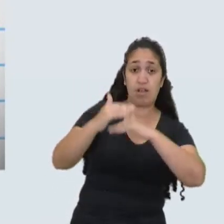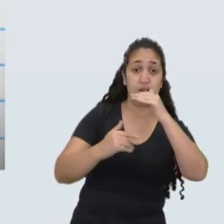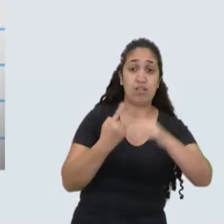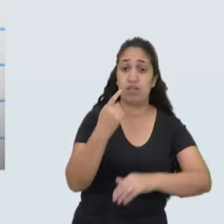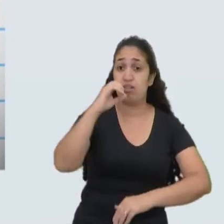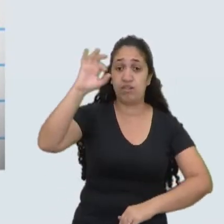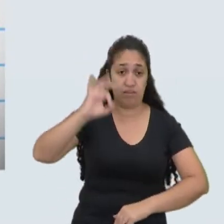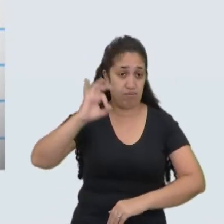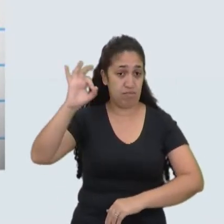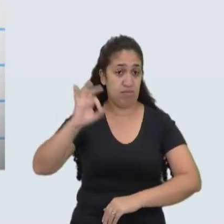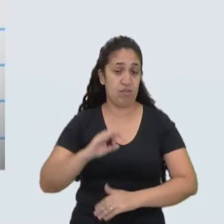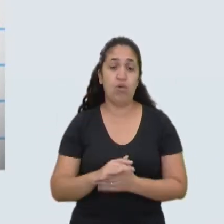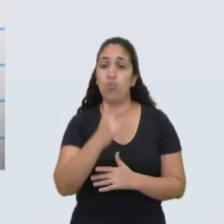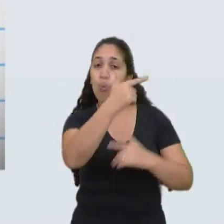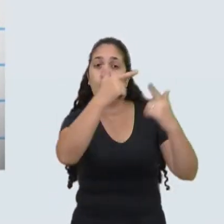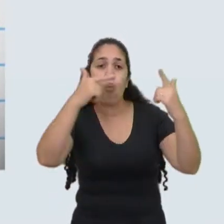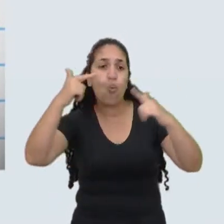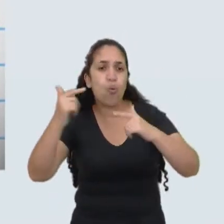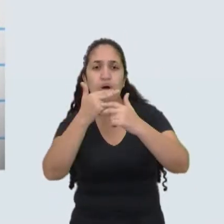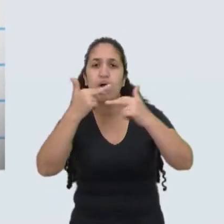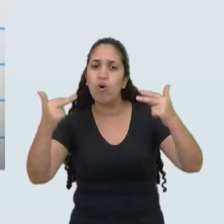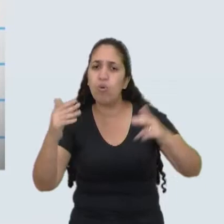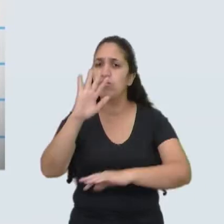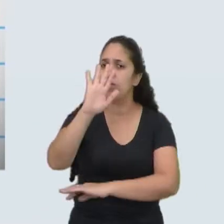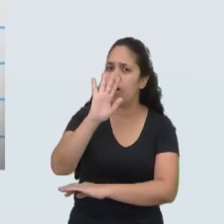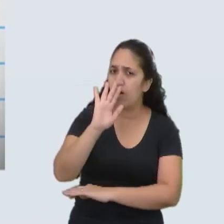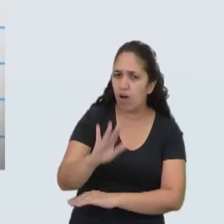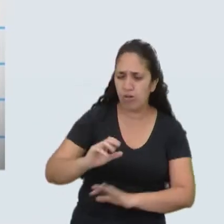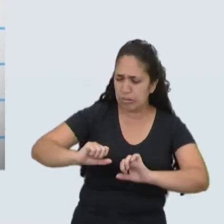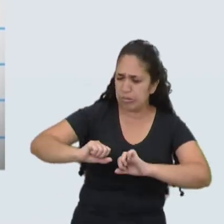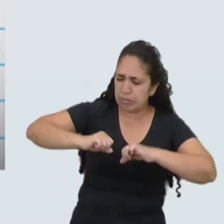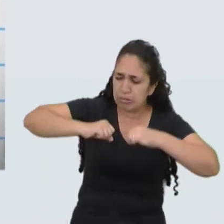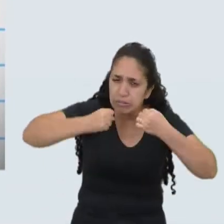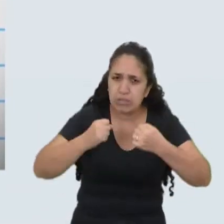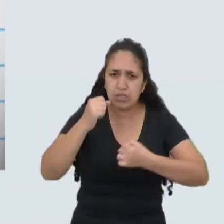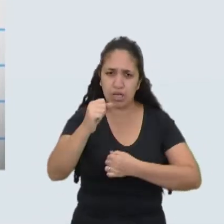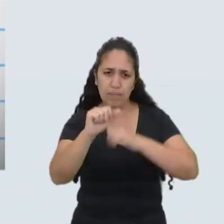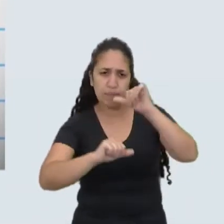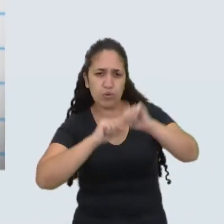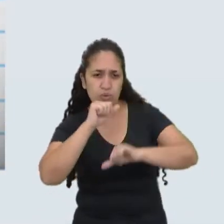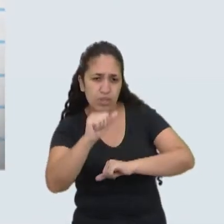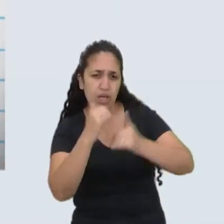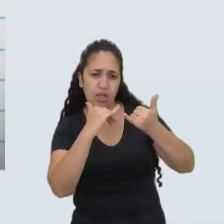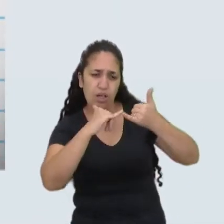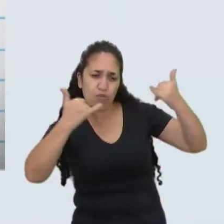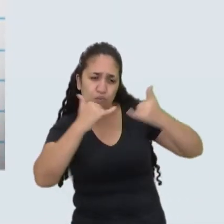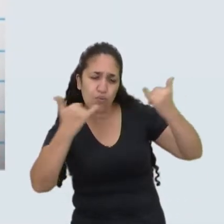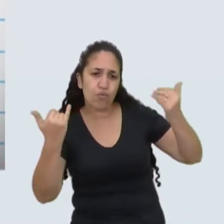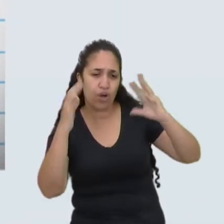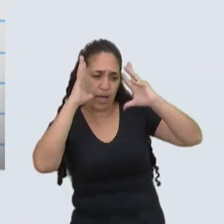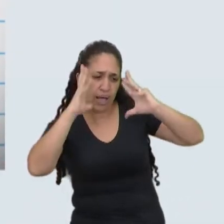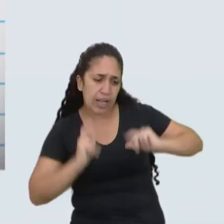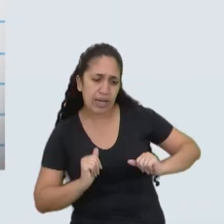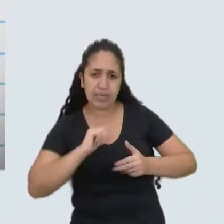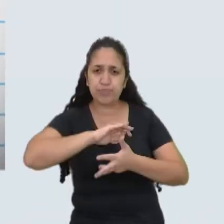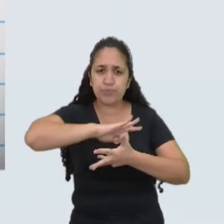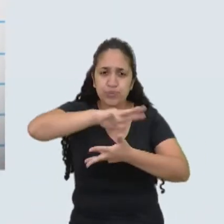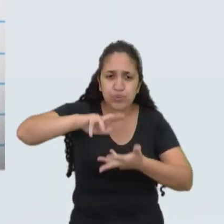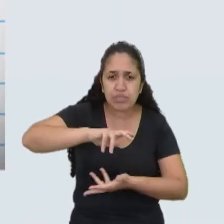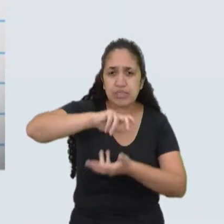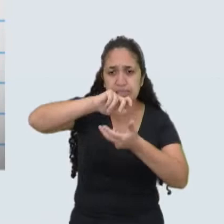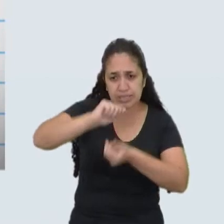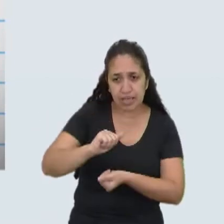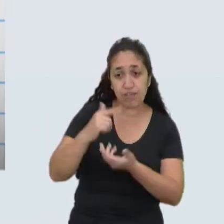no período. Entre outros fatores, isso se deve aos esforços de mudança para fontes de energia mais limpas e sustentáveis, como ocorre